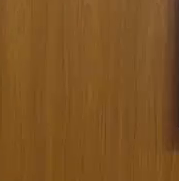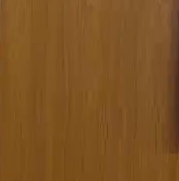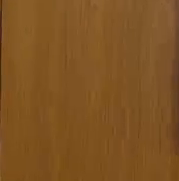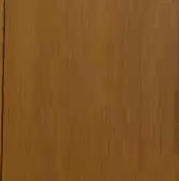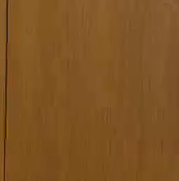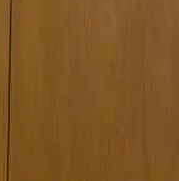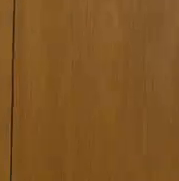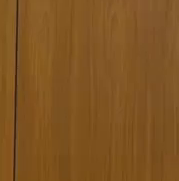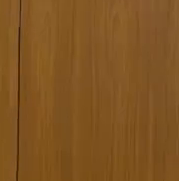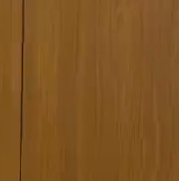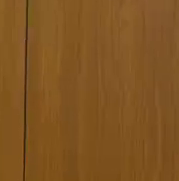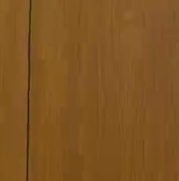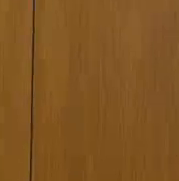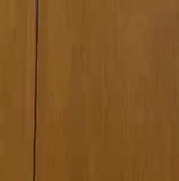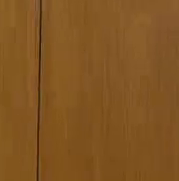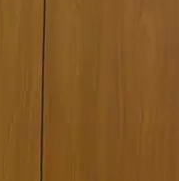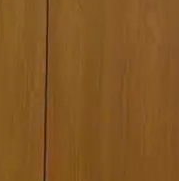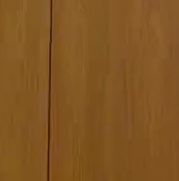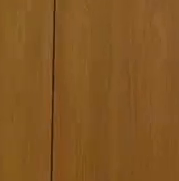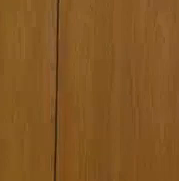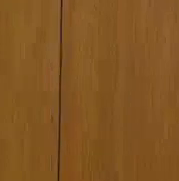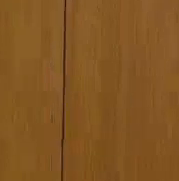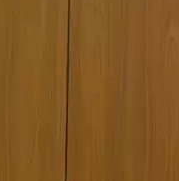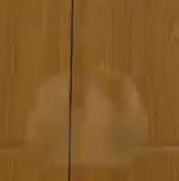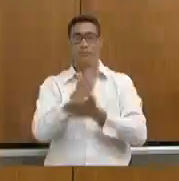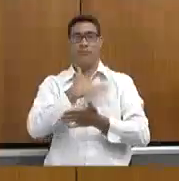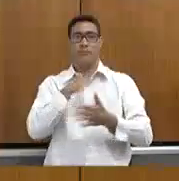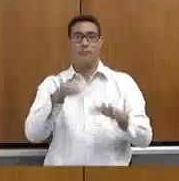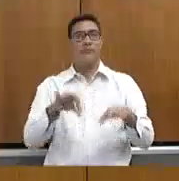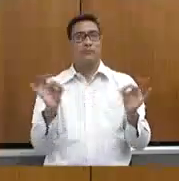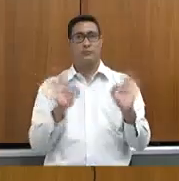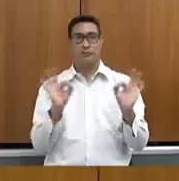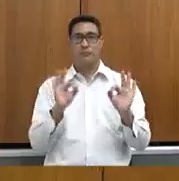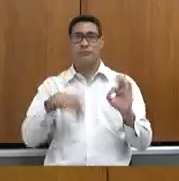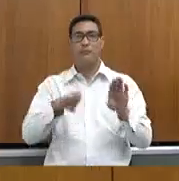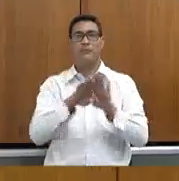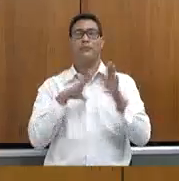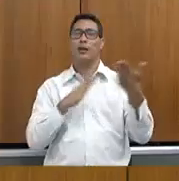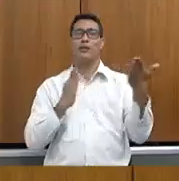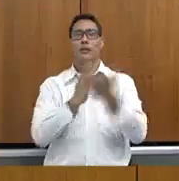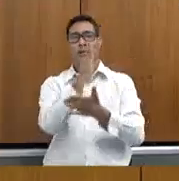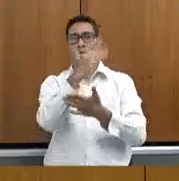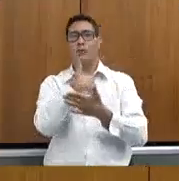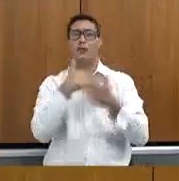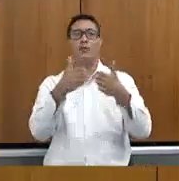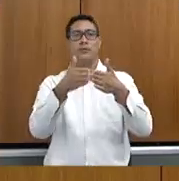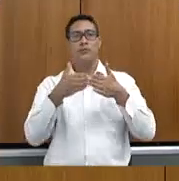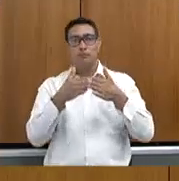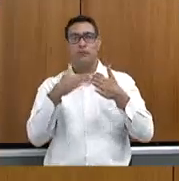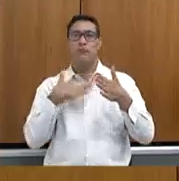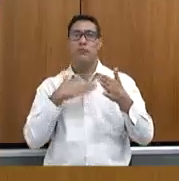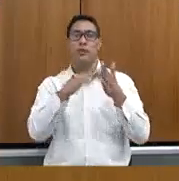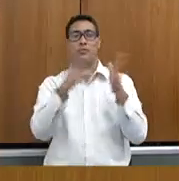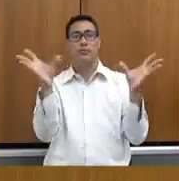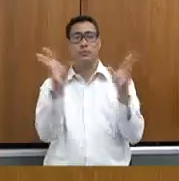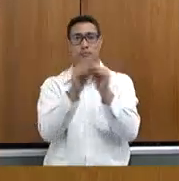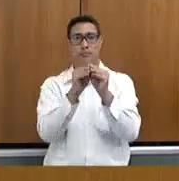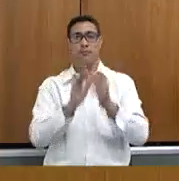dispensa a leitura da ata da reunião anterior, considera aprovada e solicita sua subscrição.